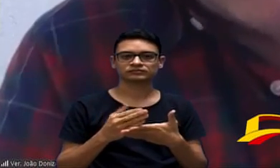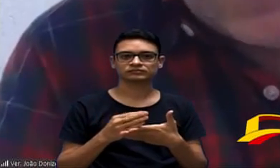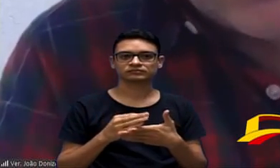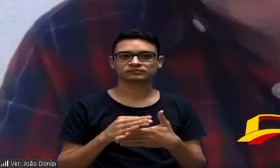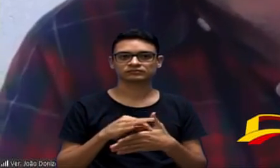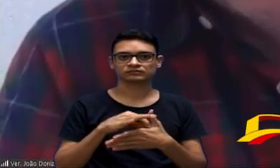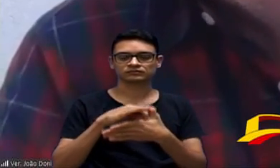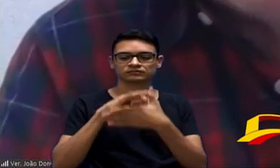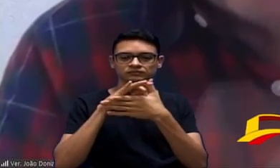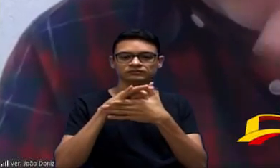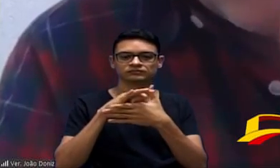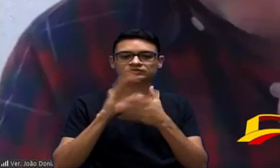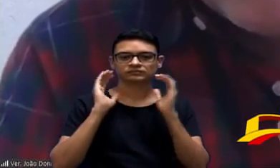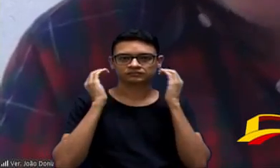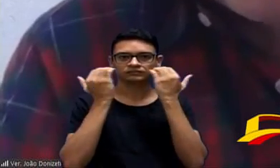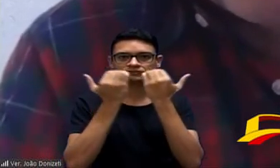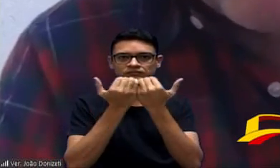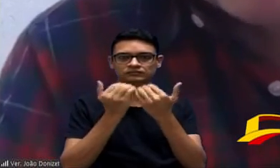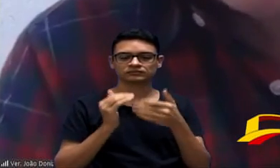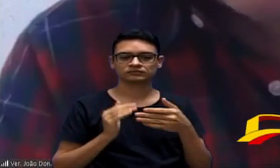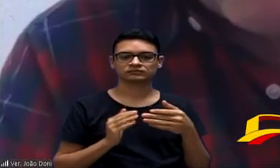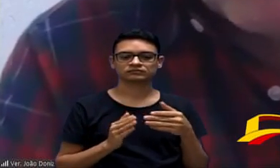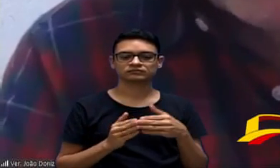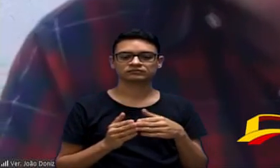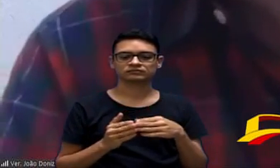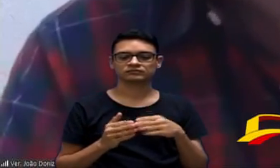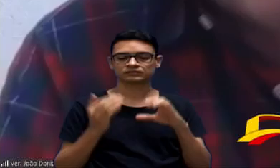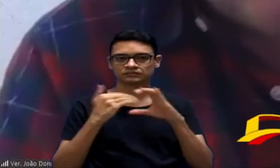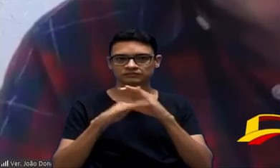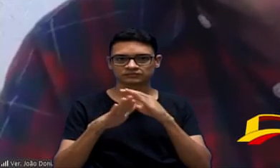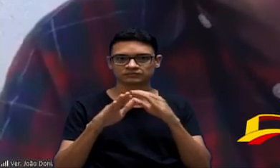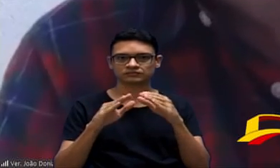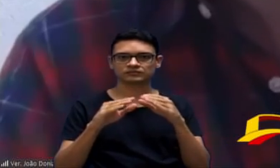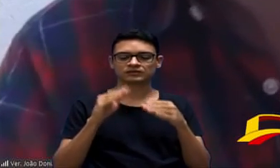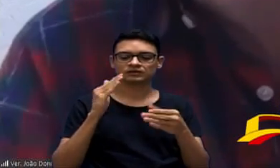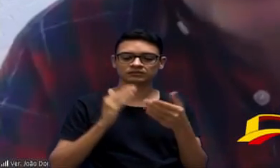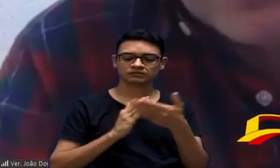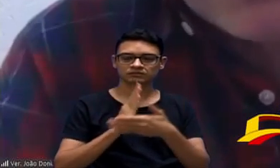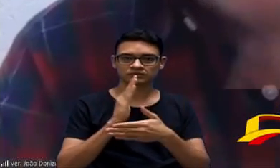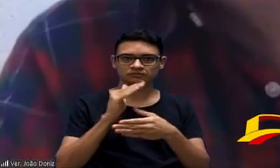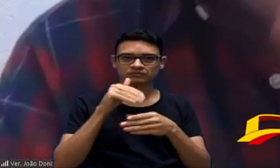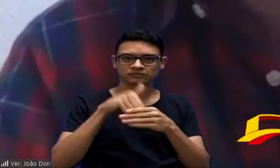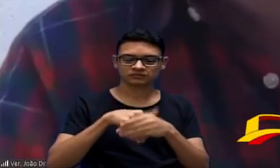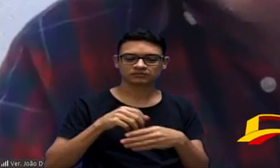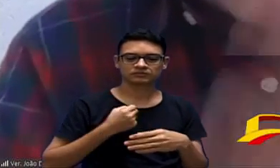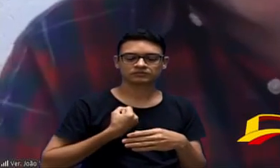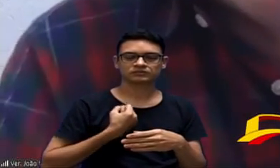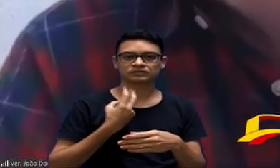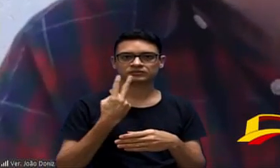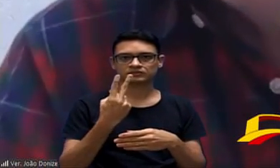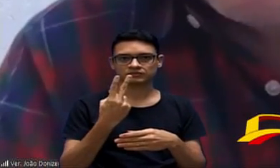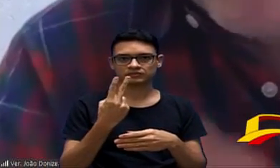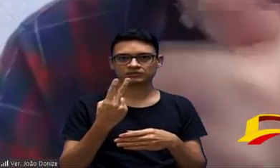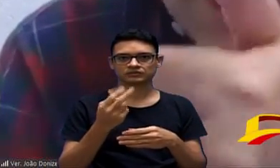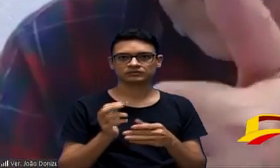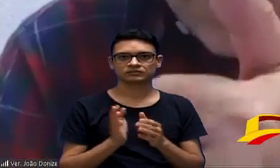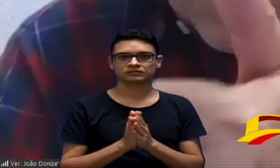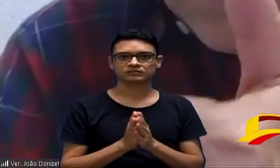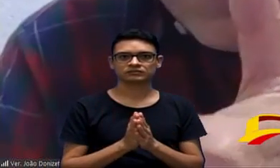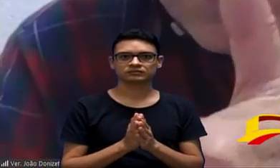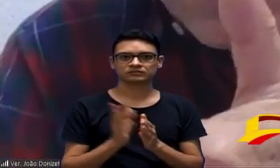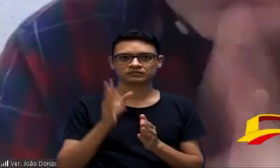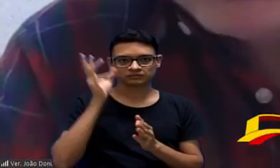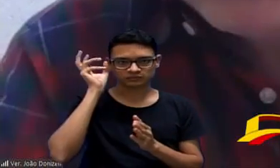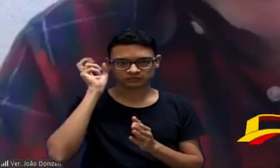senhor presidente. Encaminho pela aprovação do projeto e da emenda número 2. Ok? O senhor viu